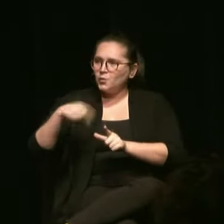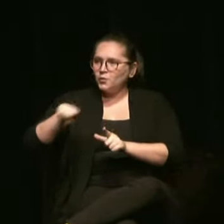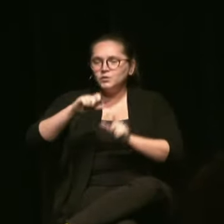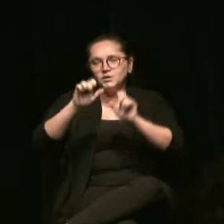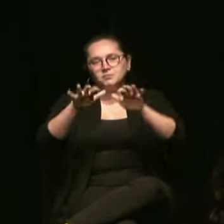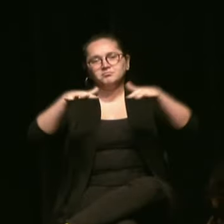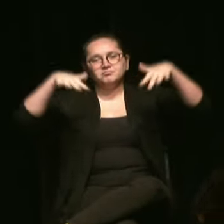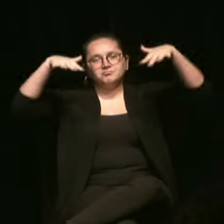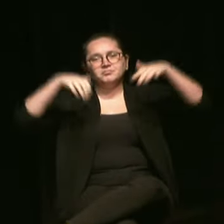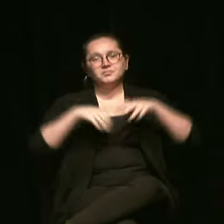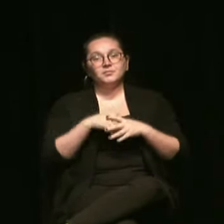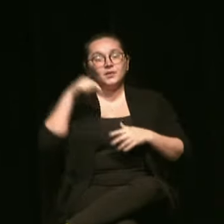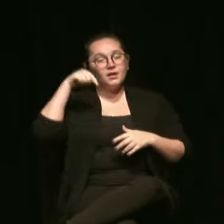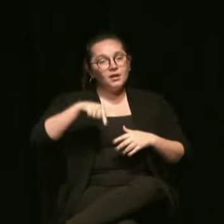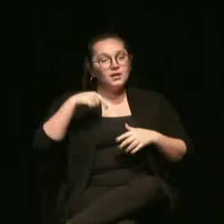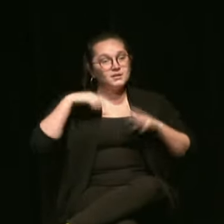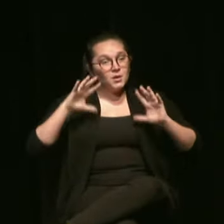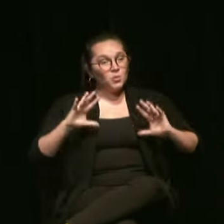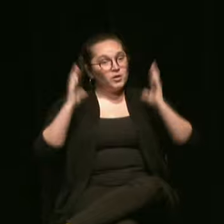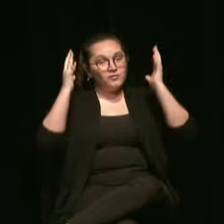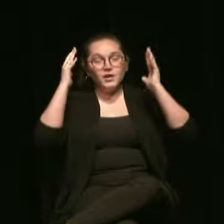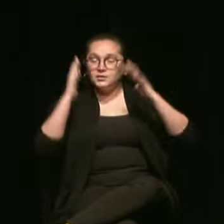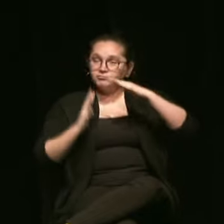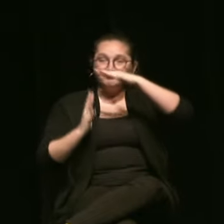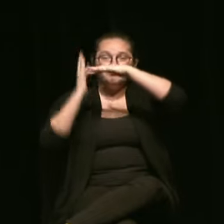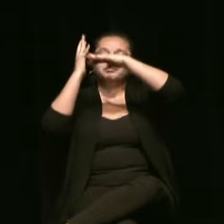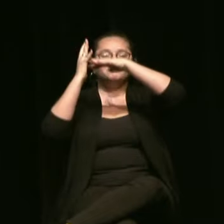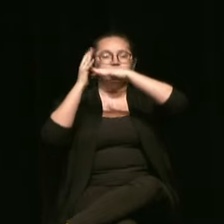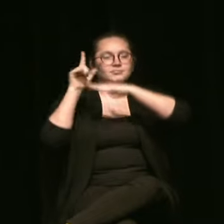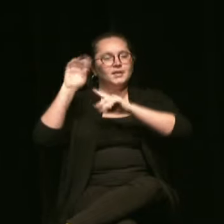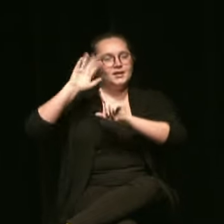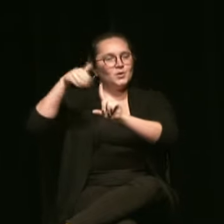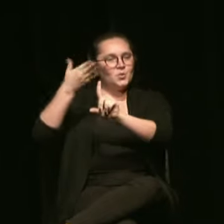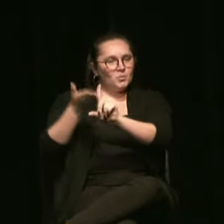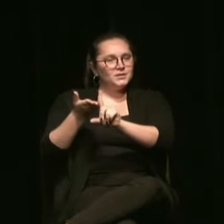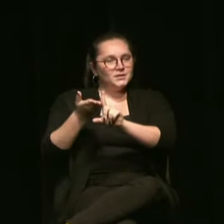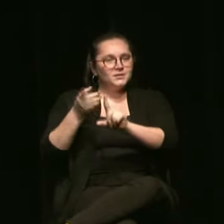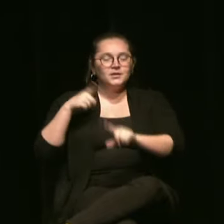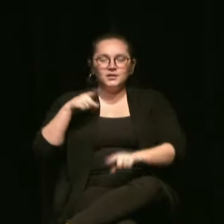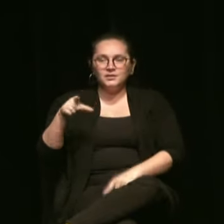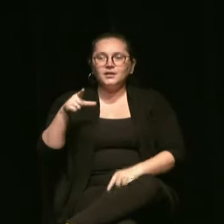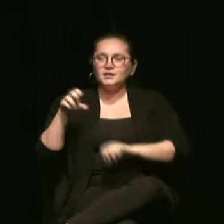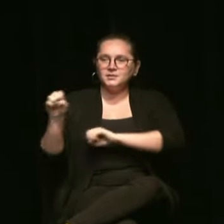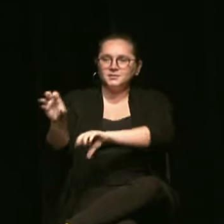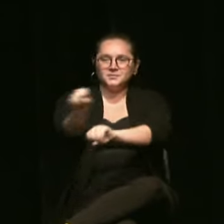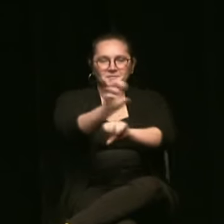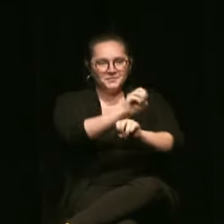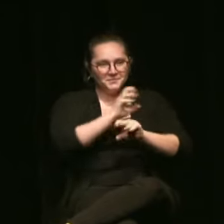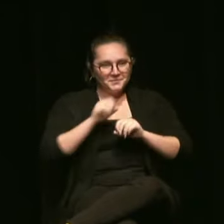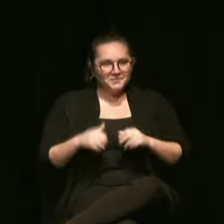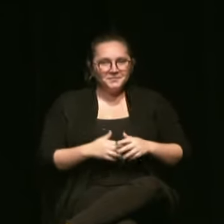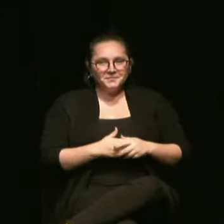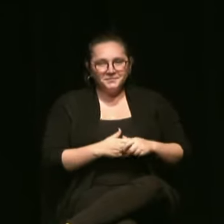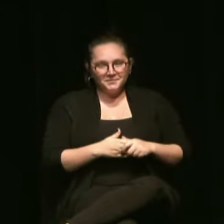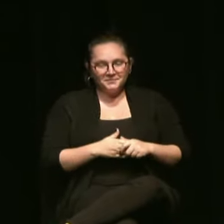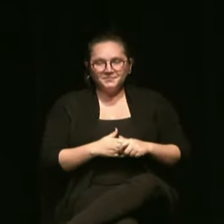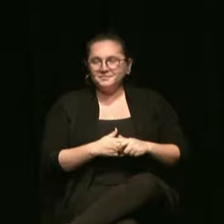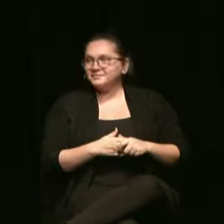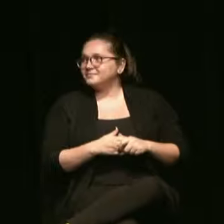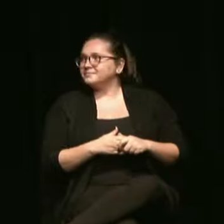vocês. Esse é um evento top da Ocupação, eu acho. Essa Masterclass com o João Moreira Salles.